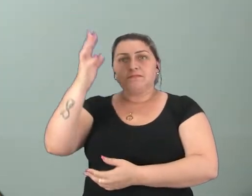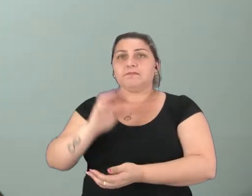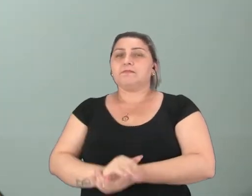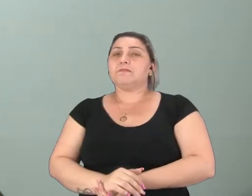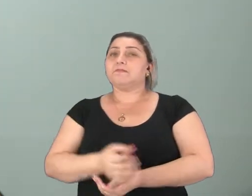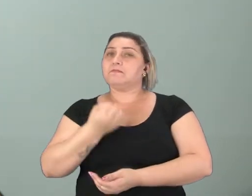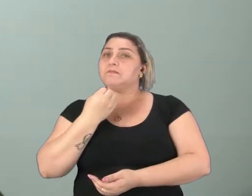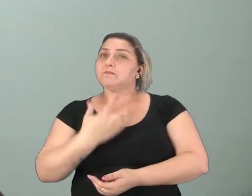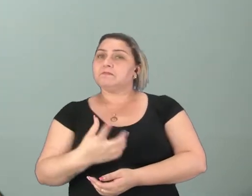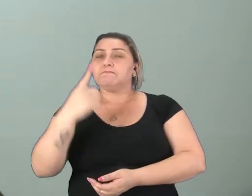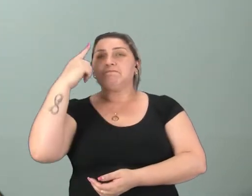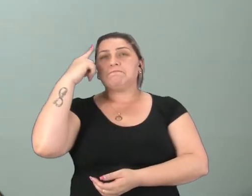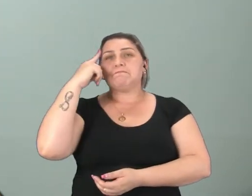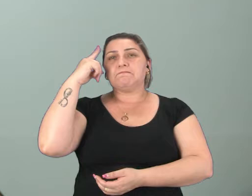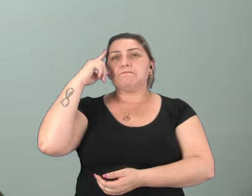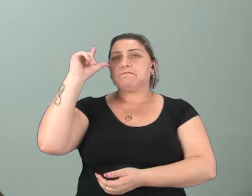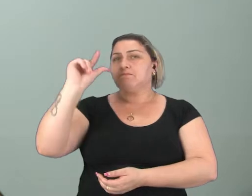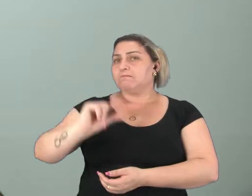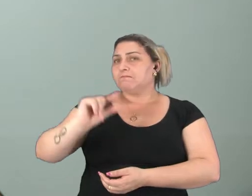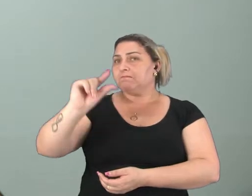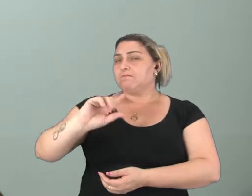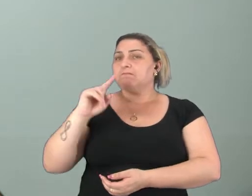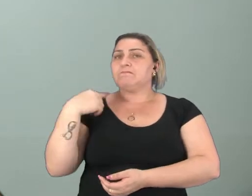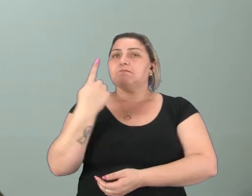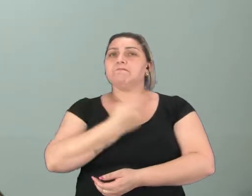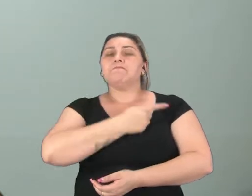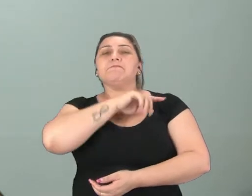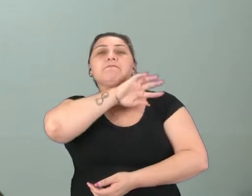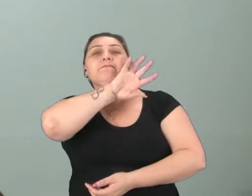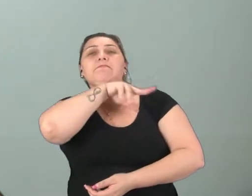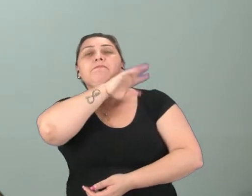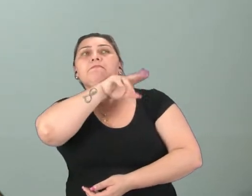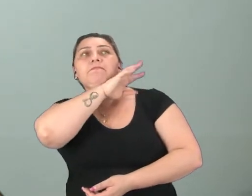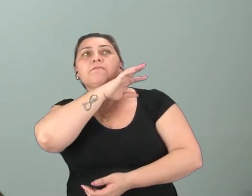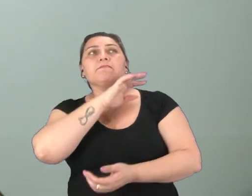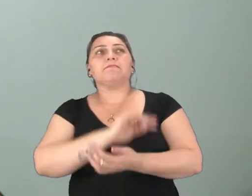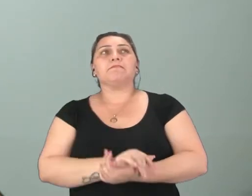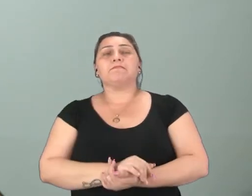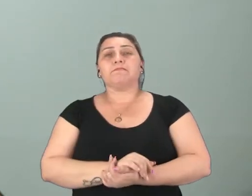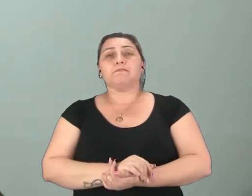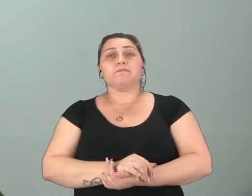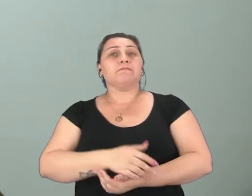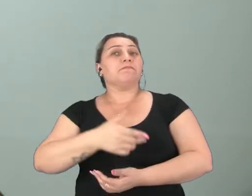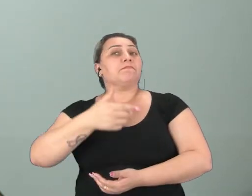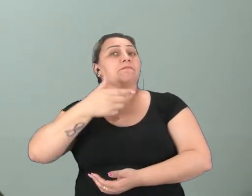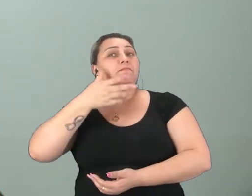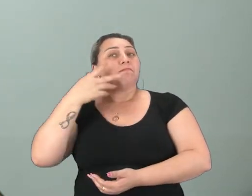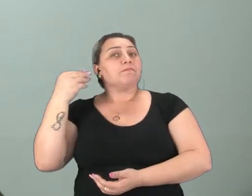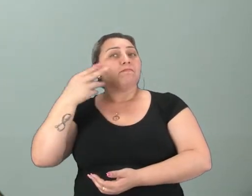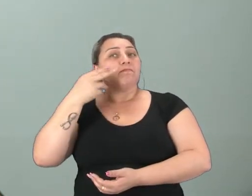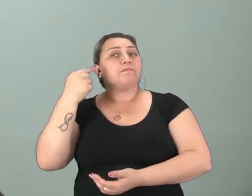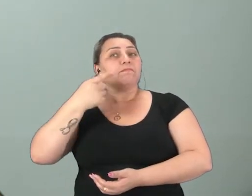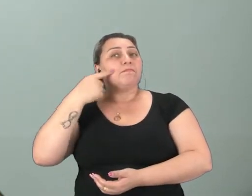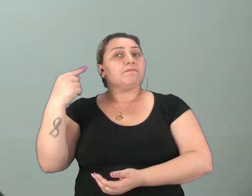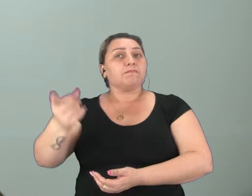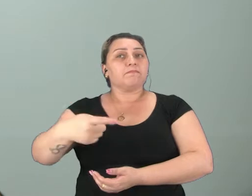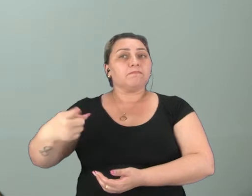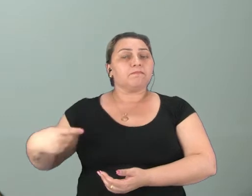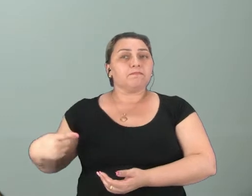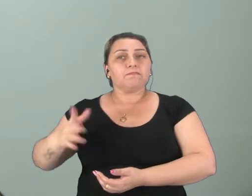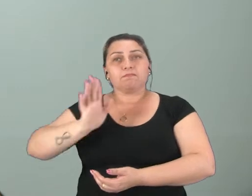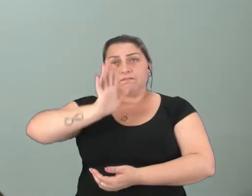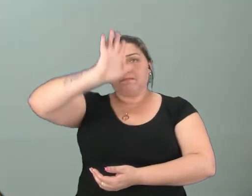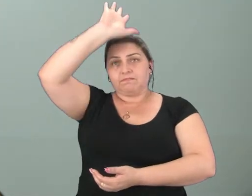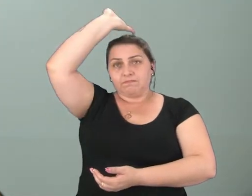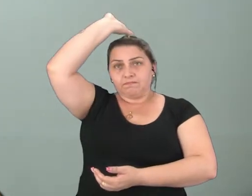Bom, vamos pensar um pouquinho. Os nossos animais envolvidos na história são um gato, um rato